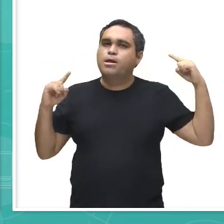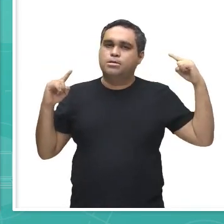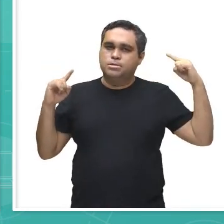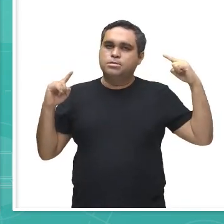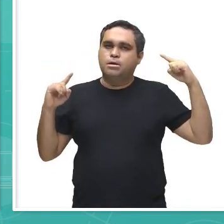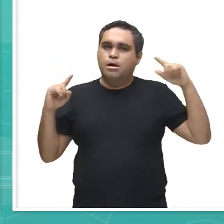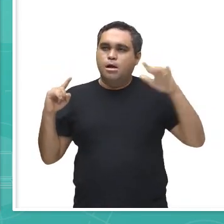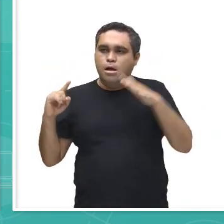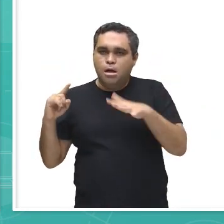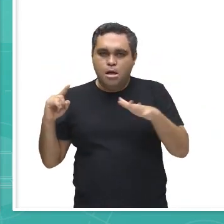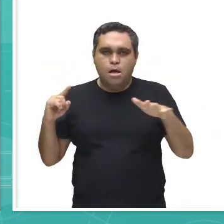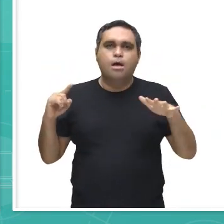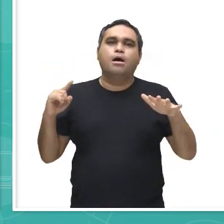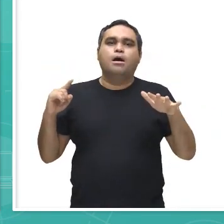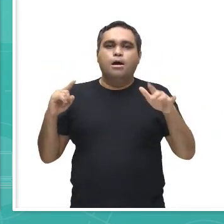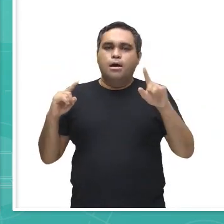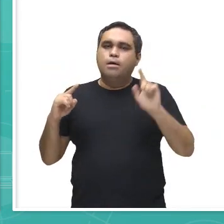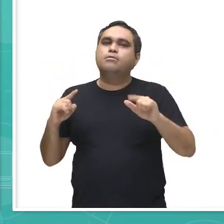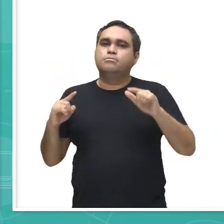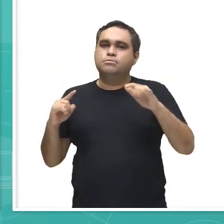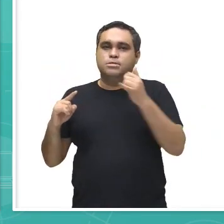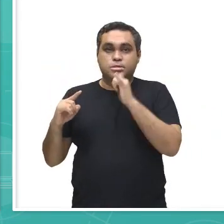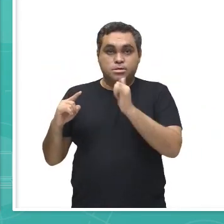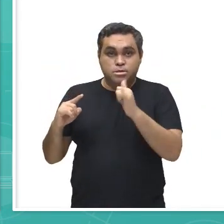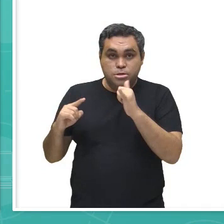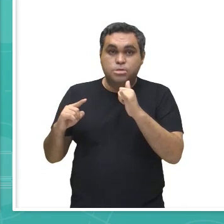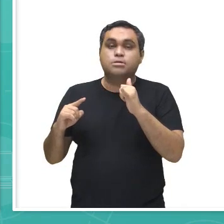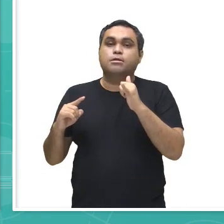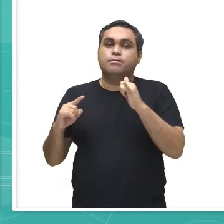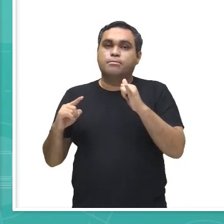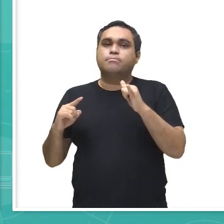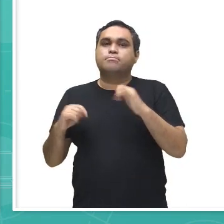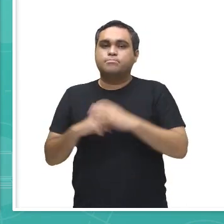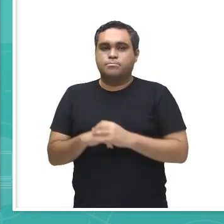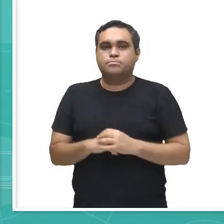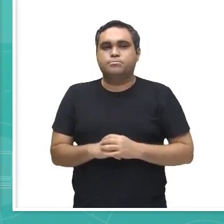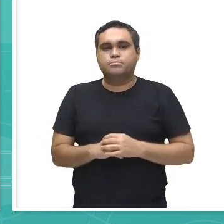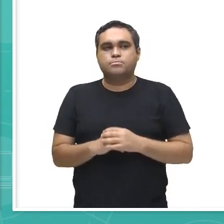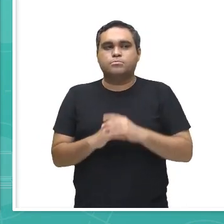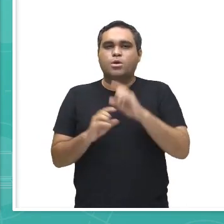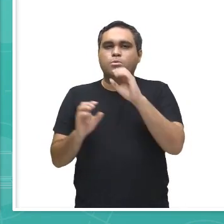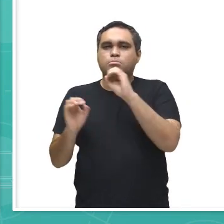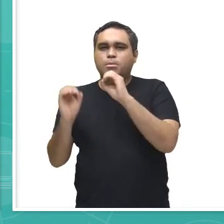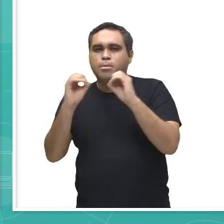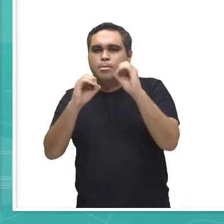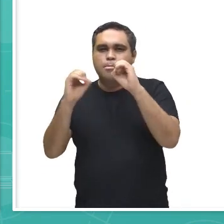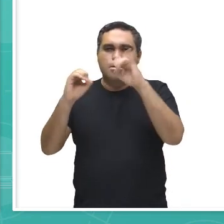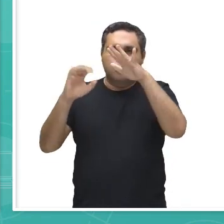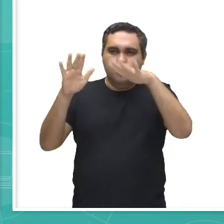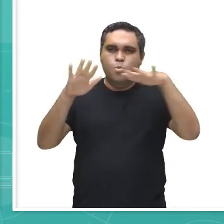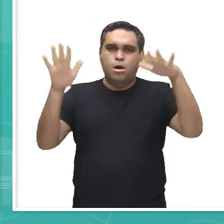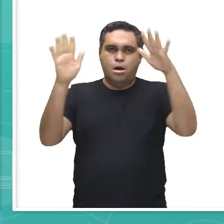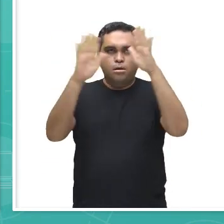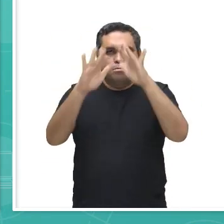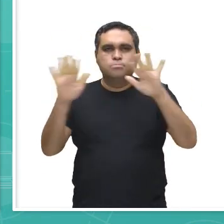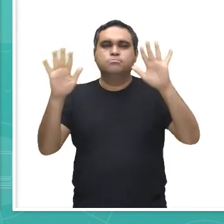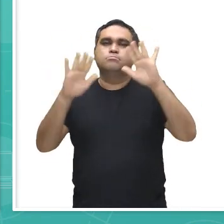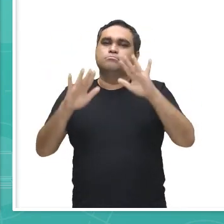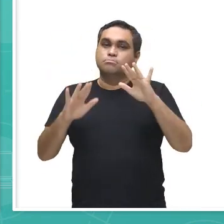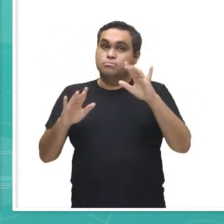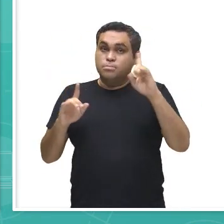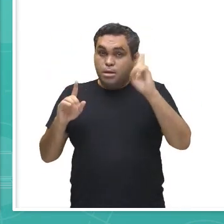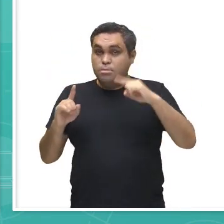acontecem ali, ó, com os movimentos das partículas que estão presentes no ar, tá? Então, o som também é uma energia